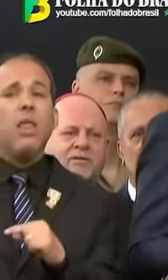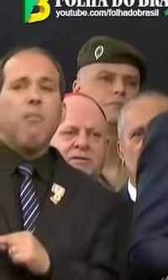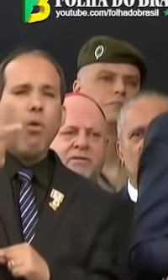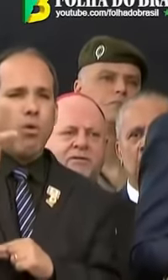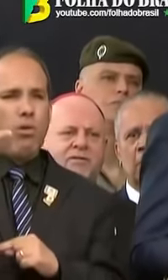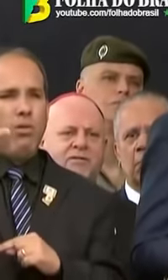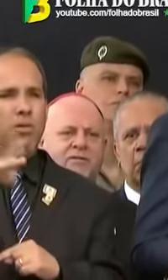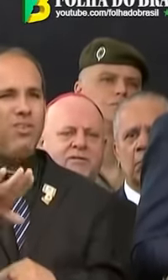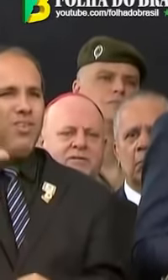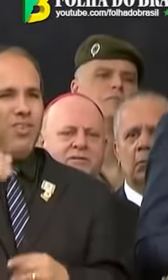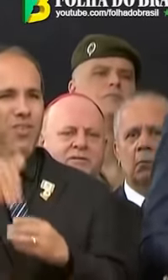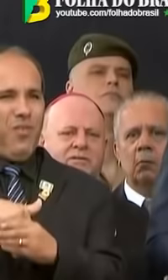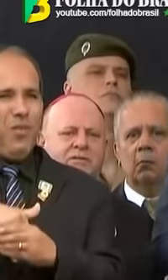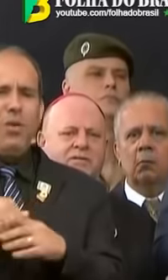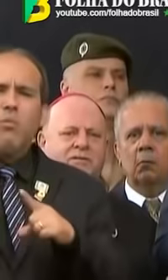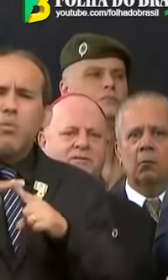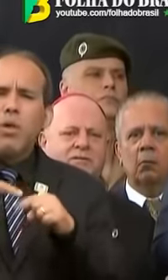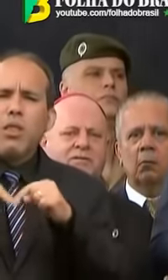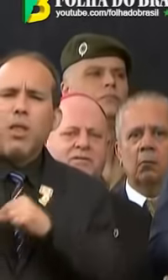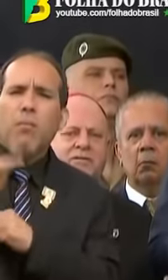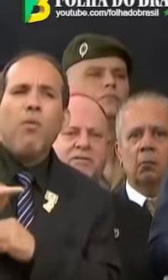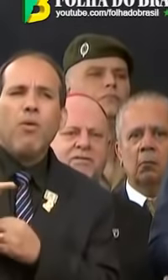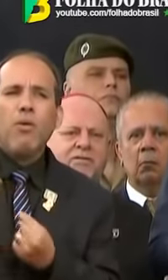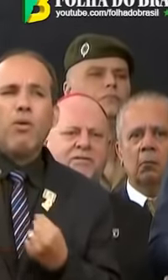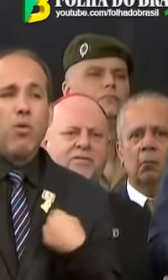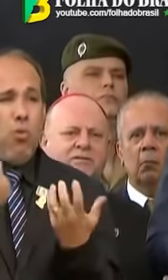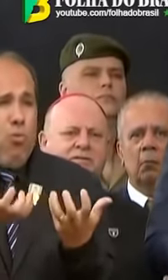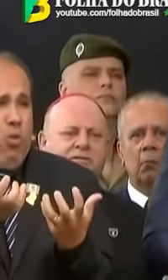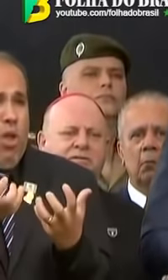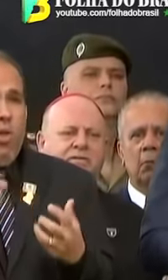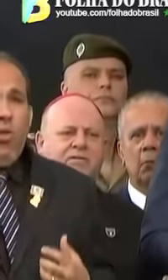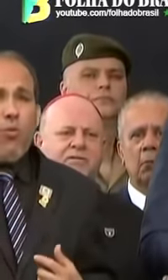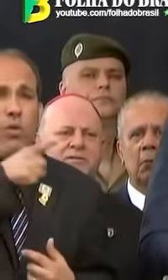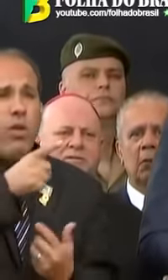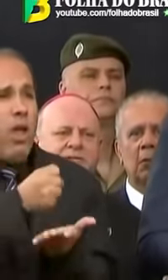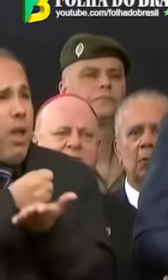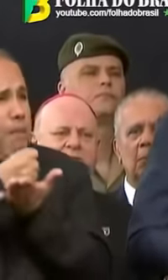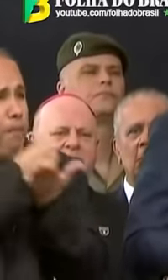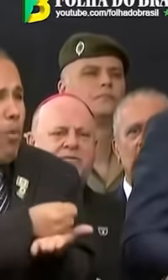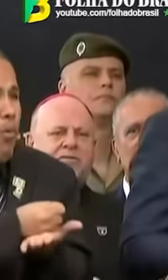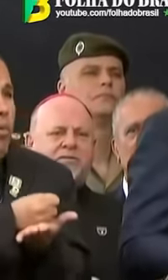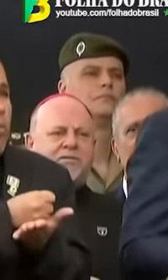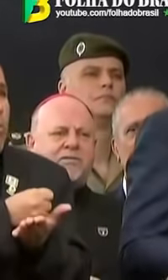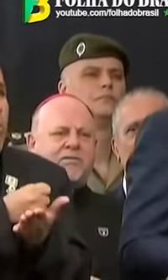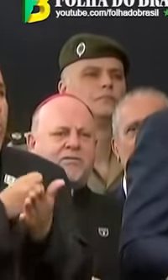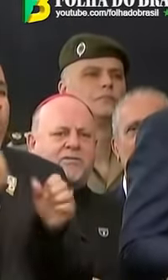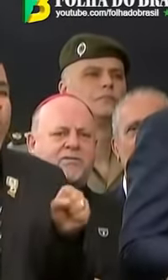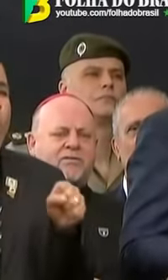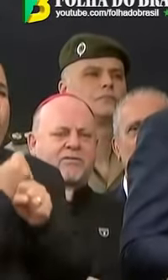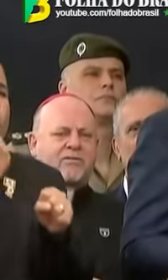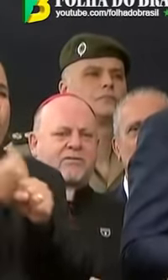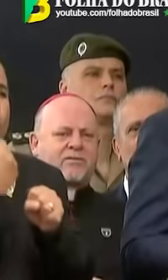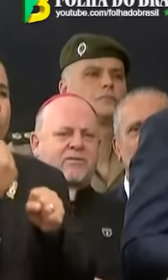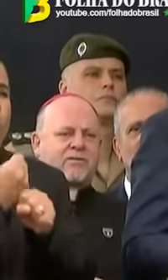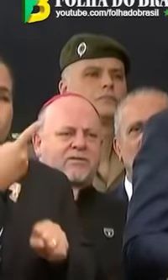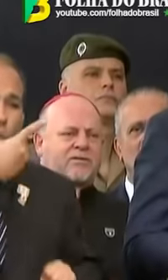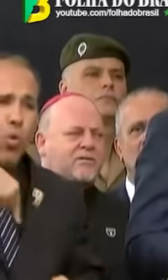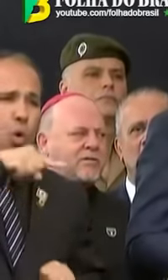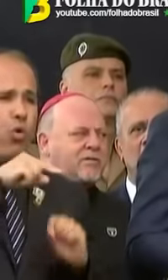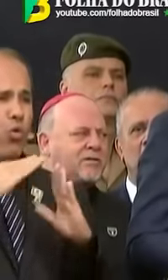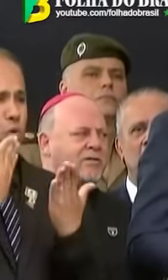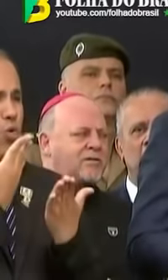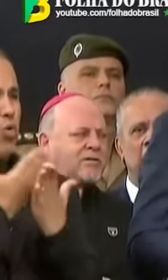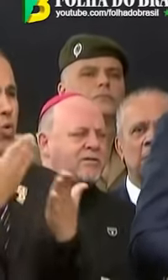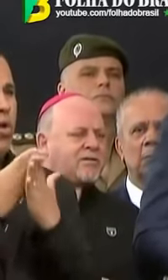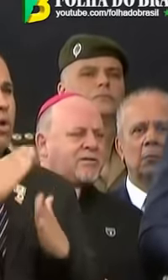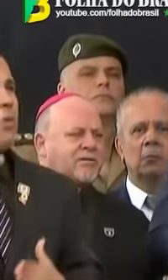eleições. Por que depois das eleições? Porque eu quero que vocês colaborem para construir o nosso Colégio